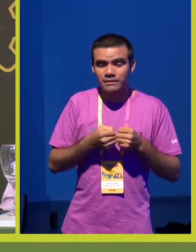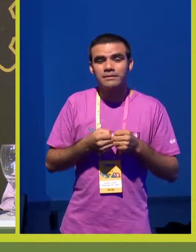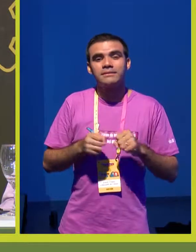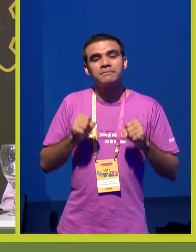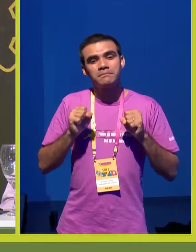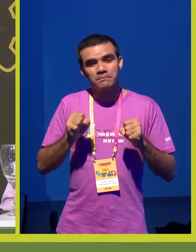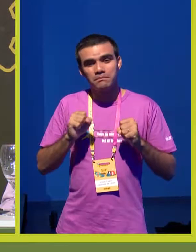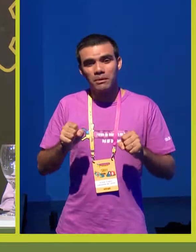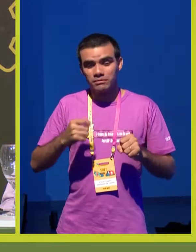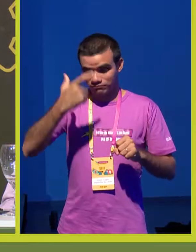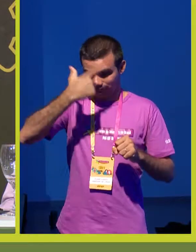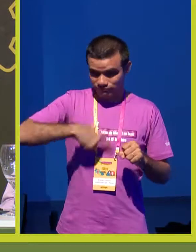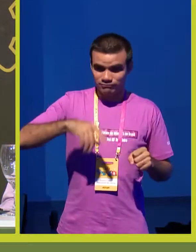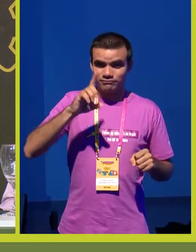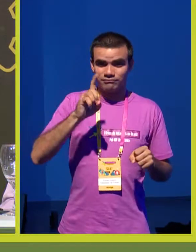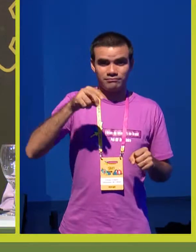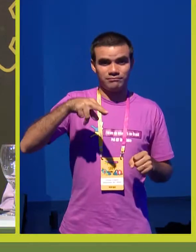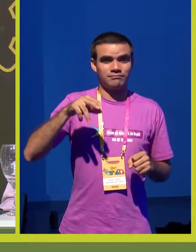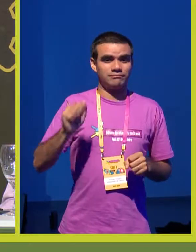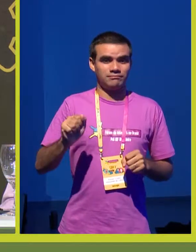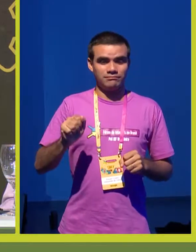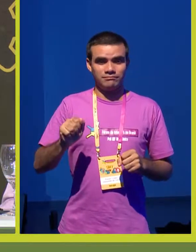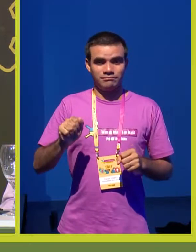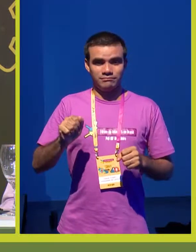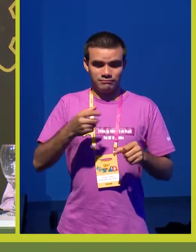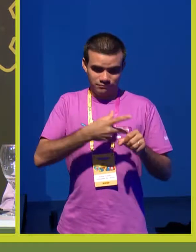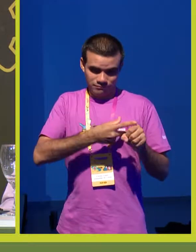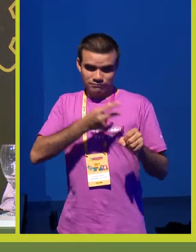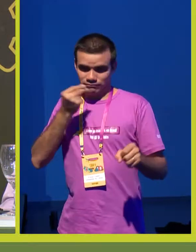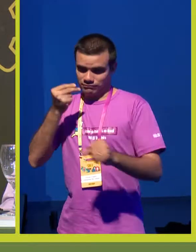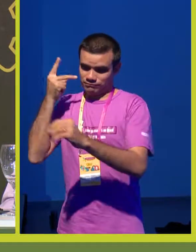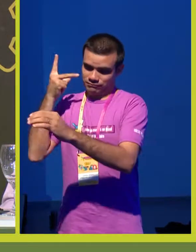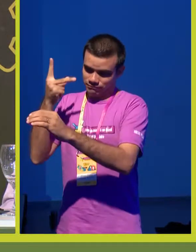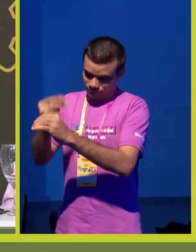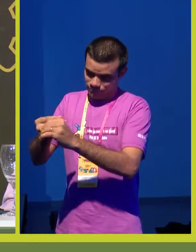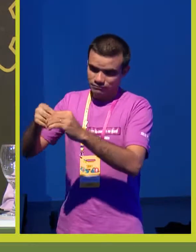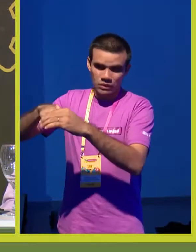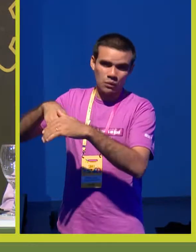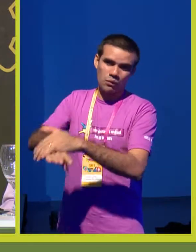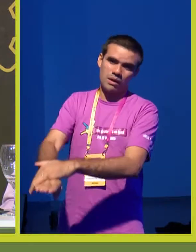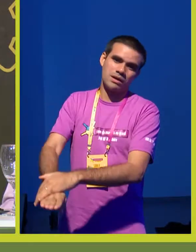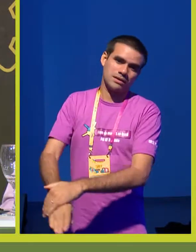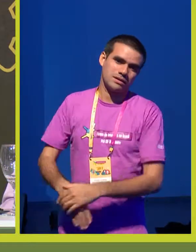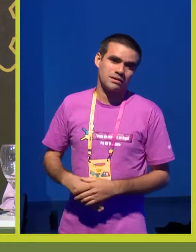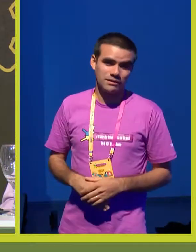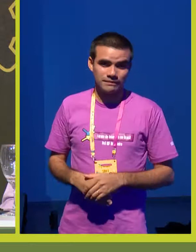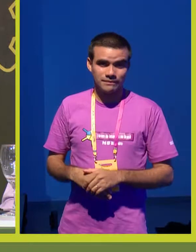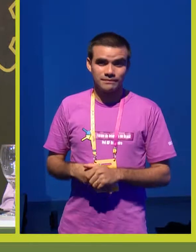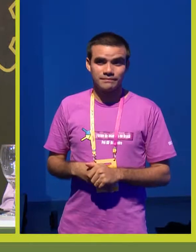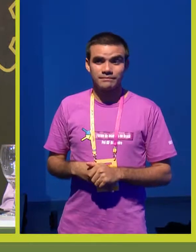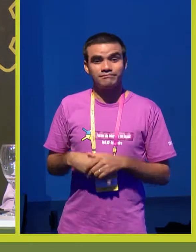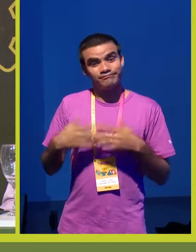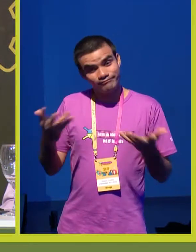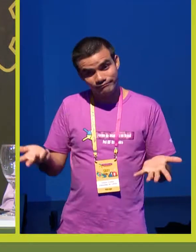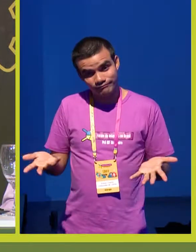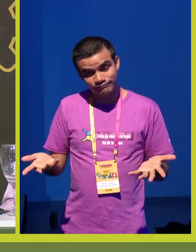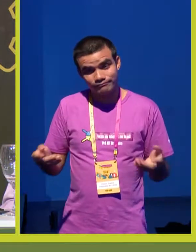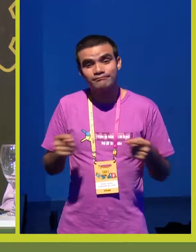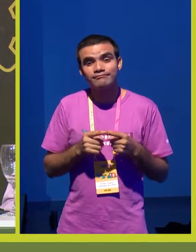para você ter o seu DNA coletado e inserido num banco de dados. A prática,